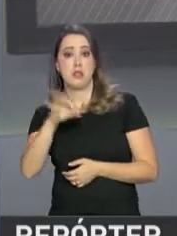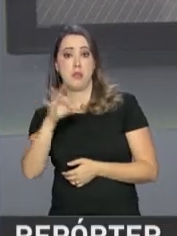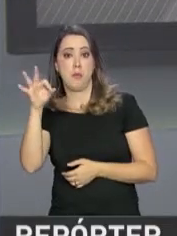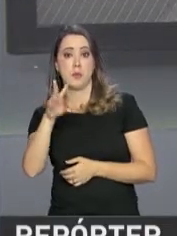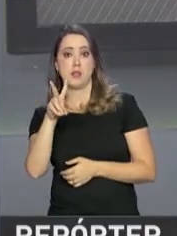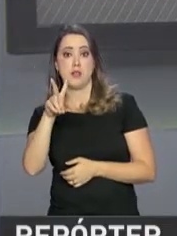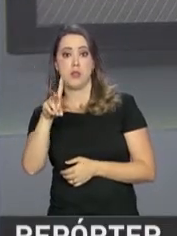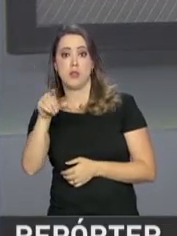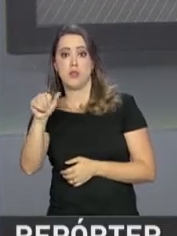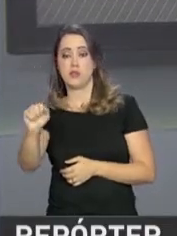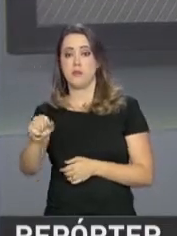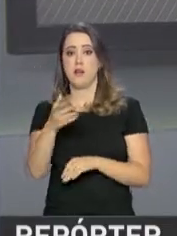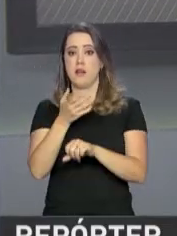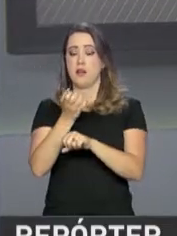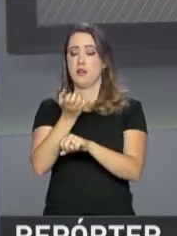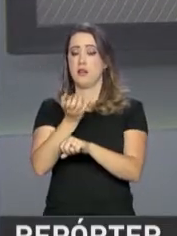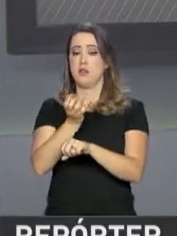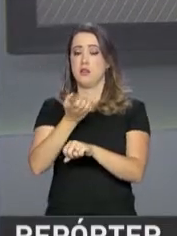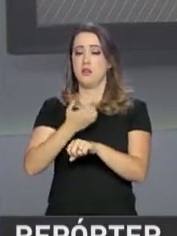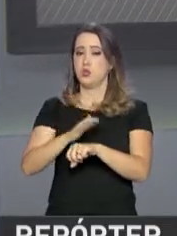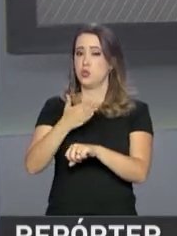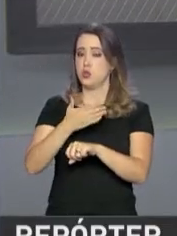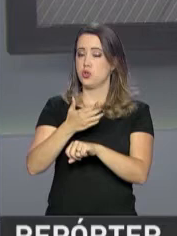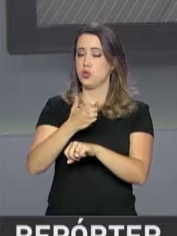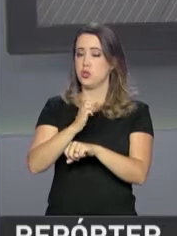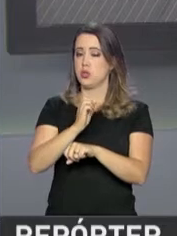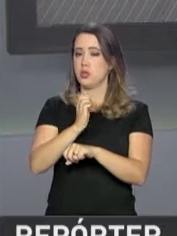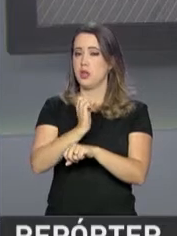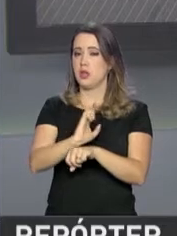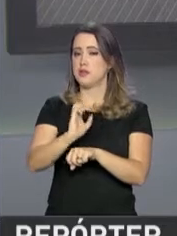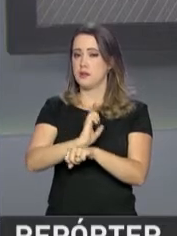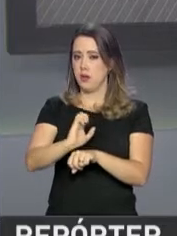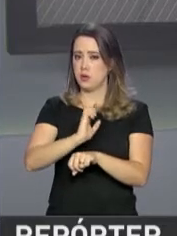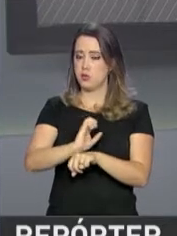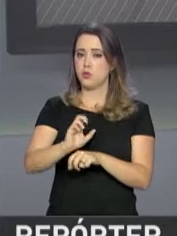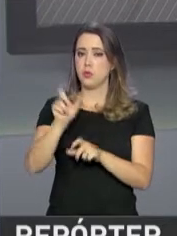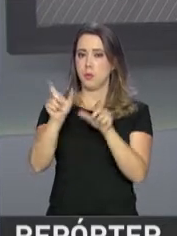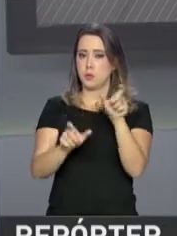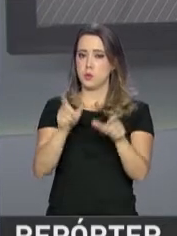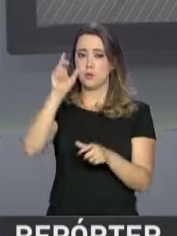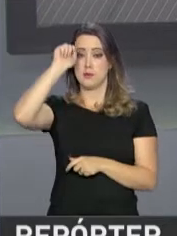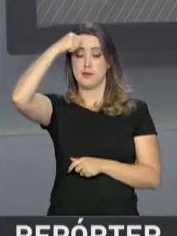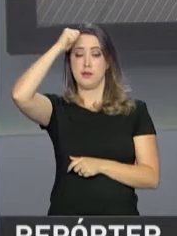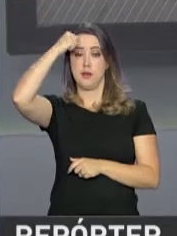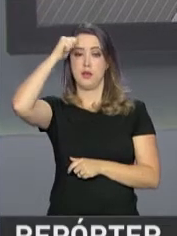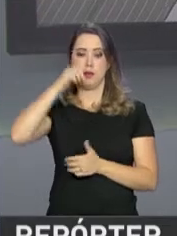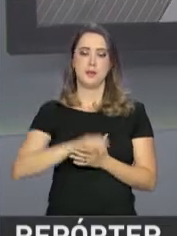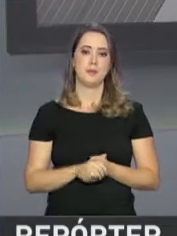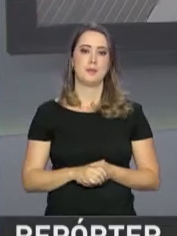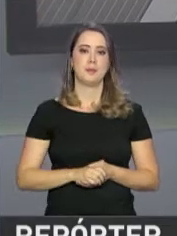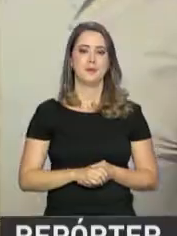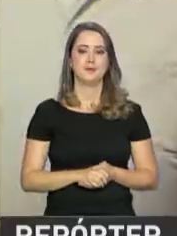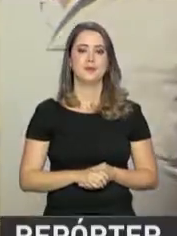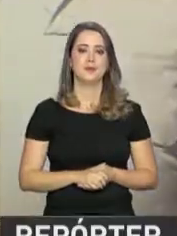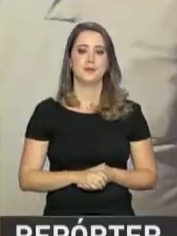30% das vagas de estágio no serviço público para negros. Quem conta a novidade é a repórter Gabriela Noronha.